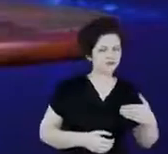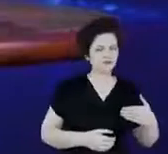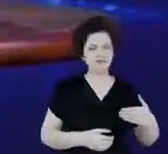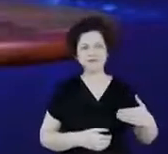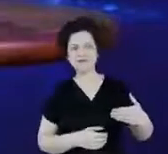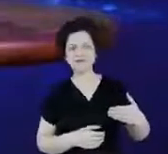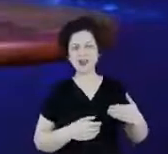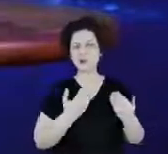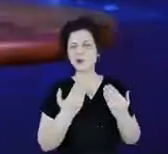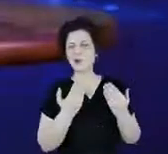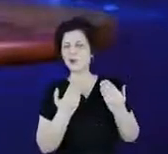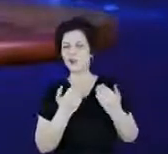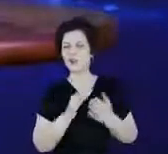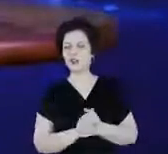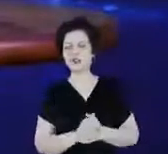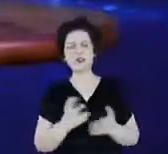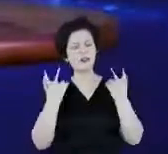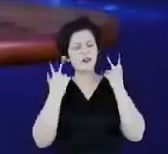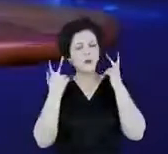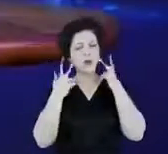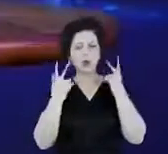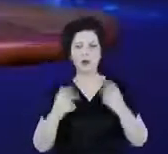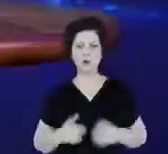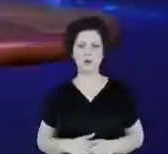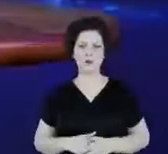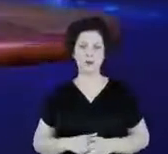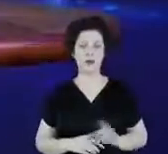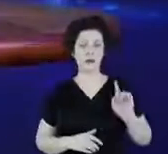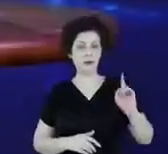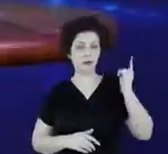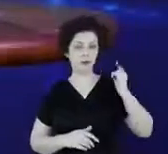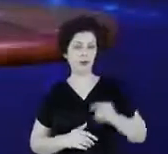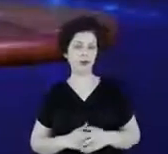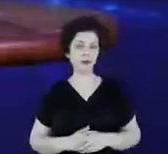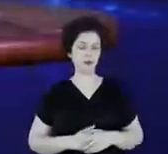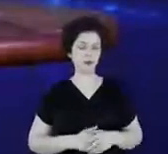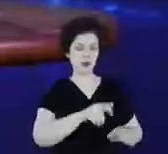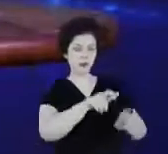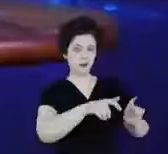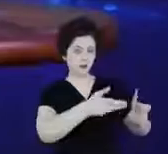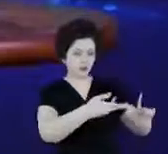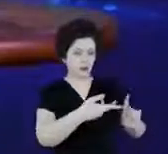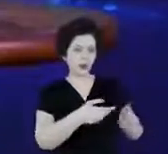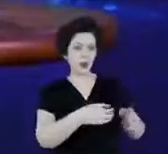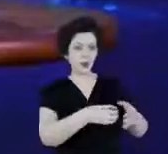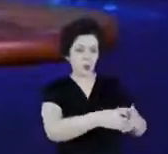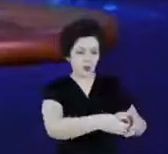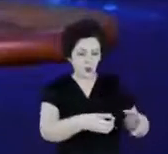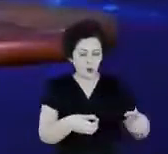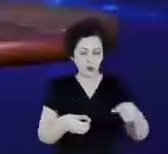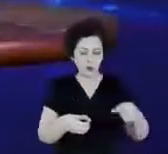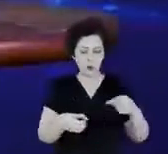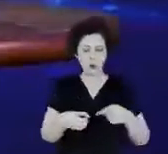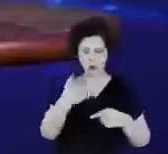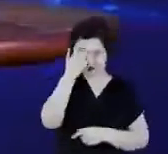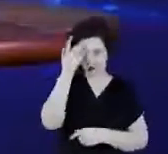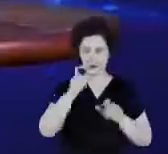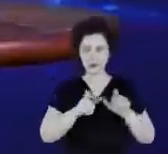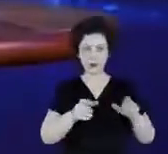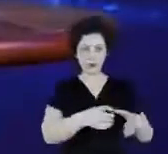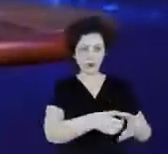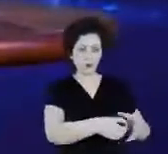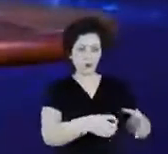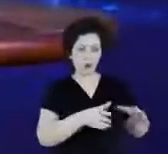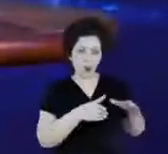com pezinho atrás e acho que o primeiro é você conseguir né pegar um pequeno grupo uma personagem chamada uma